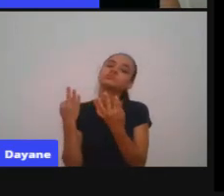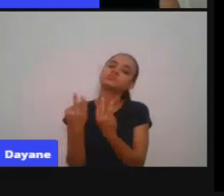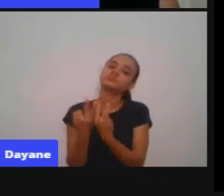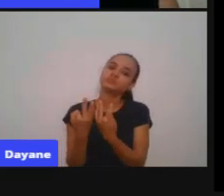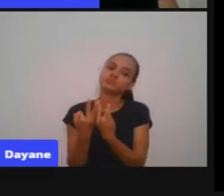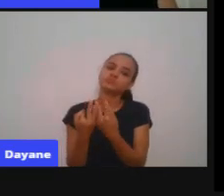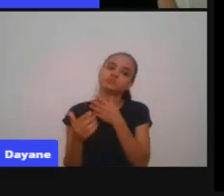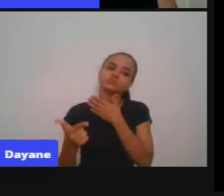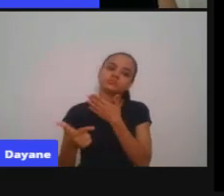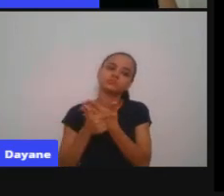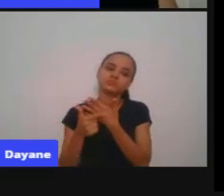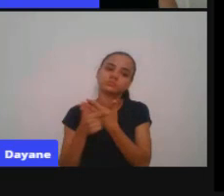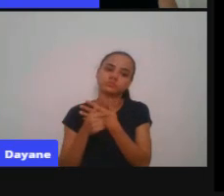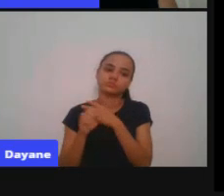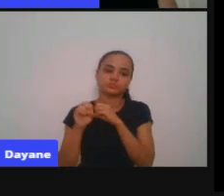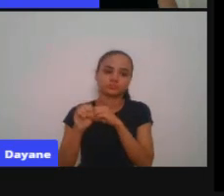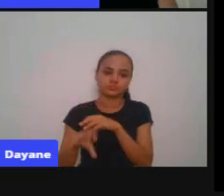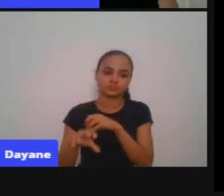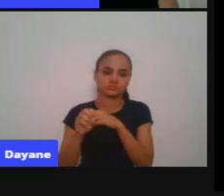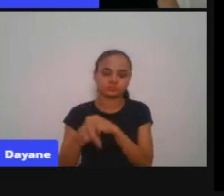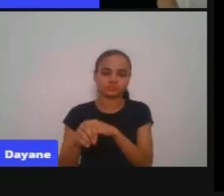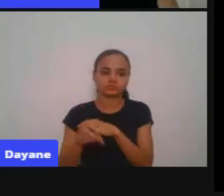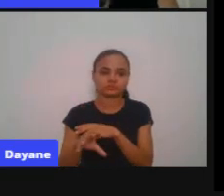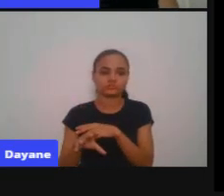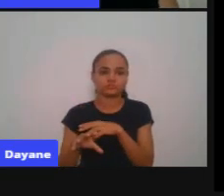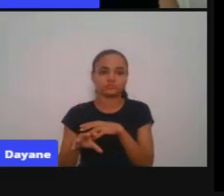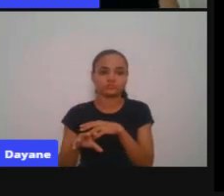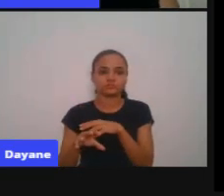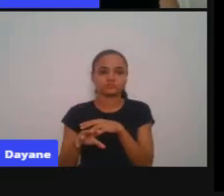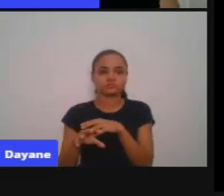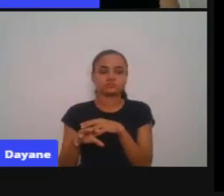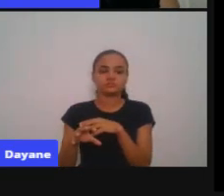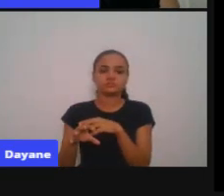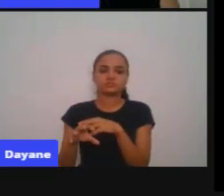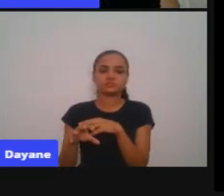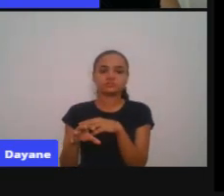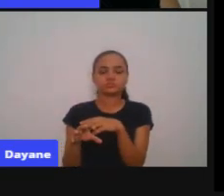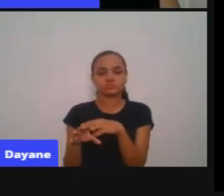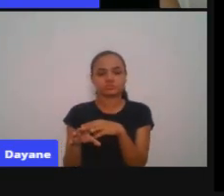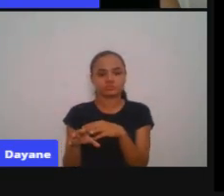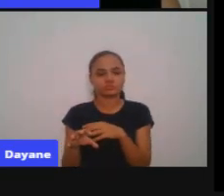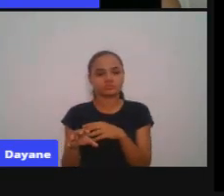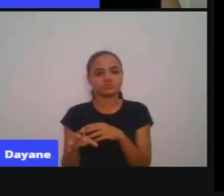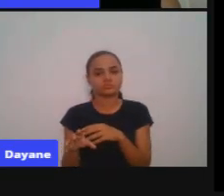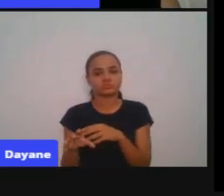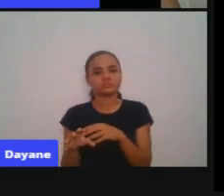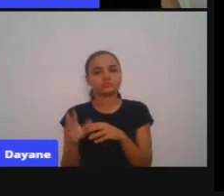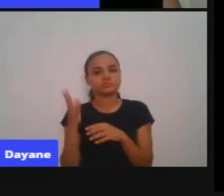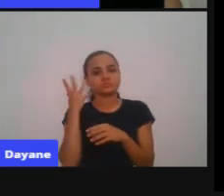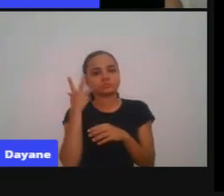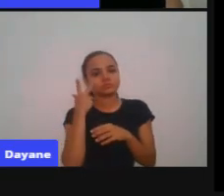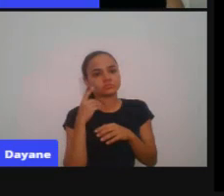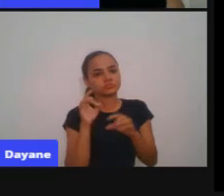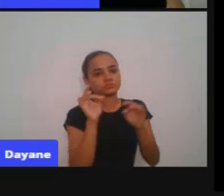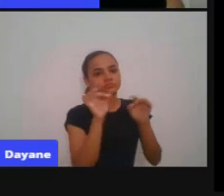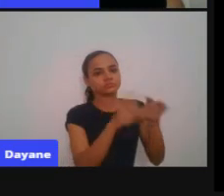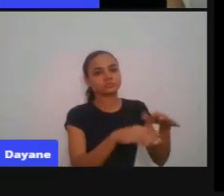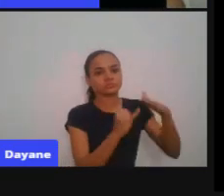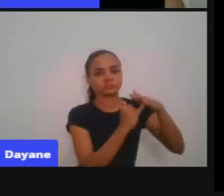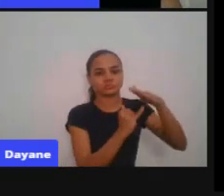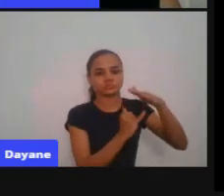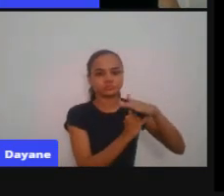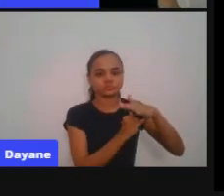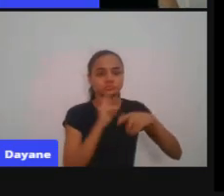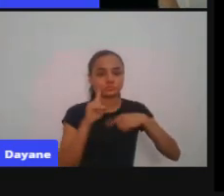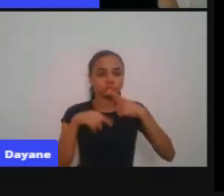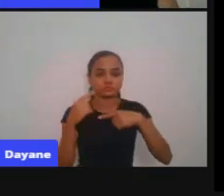Que não tinha. As famílias deixavam as crianças na instituição e iam buscar depois de 8, 10 horas. Agora a